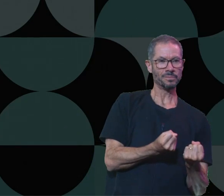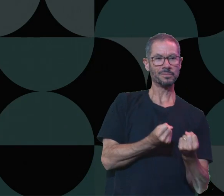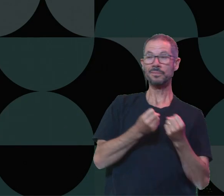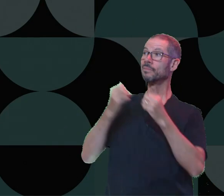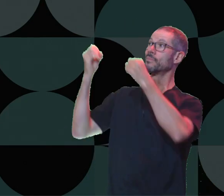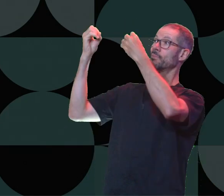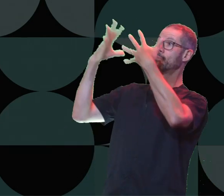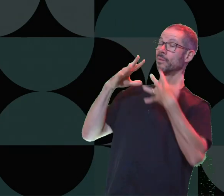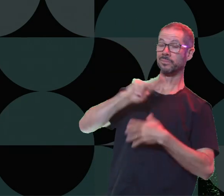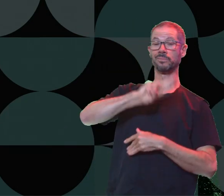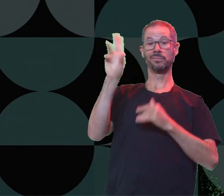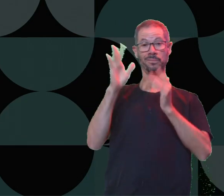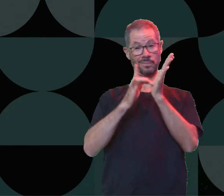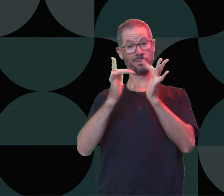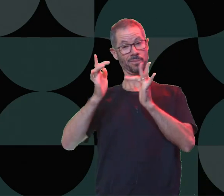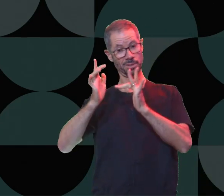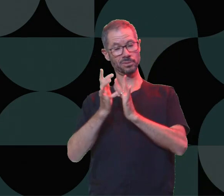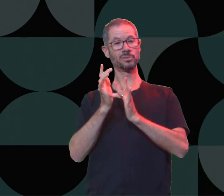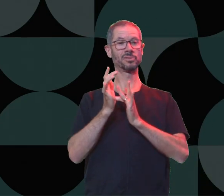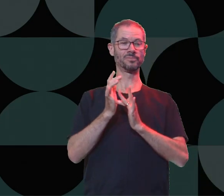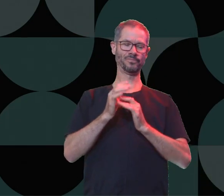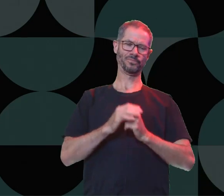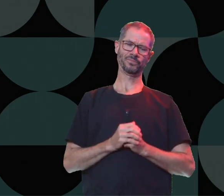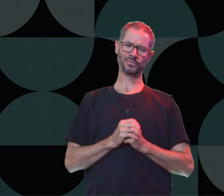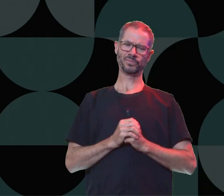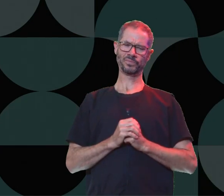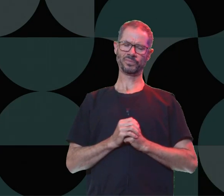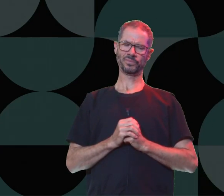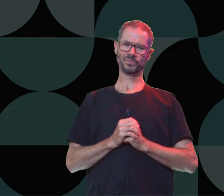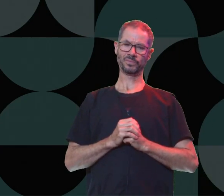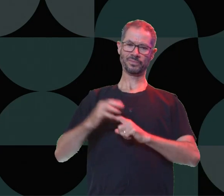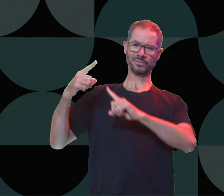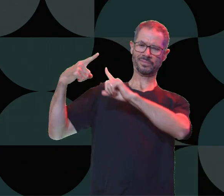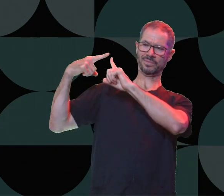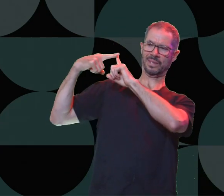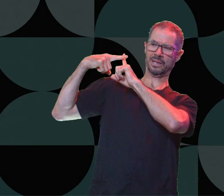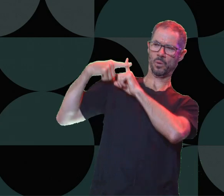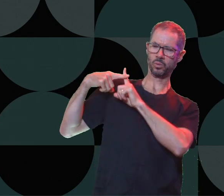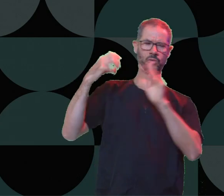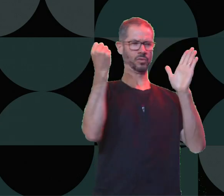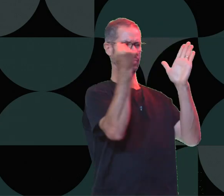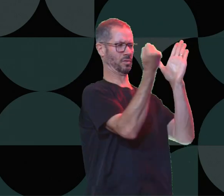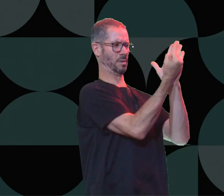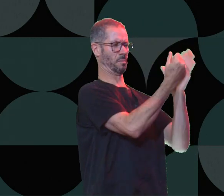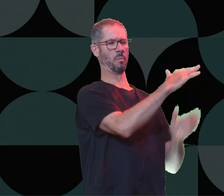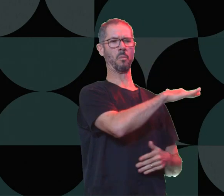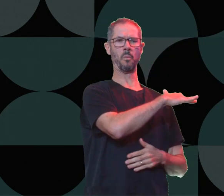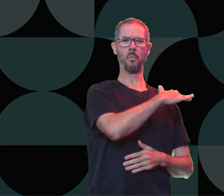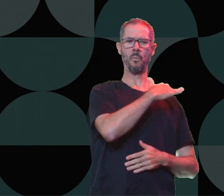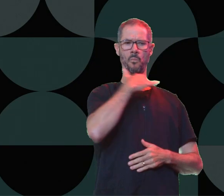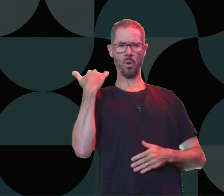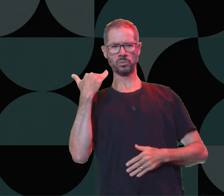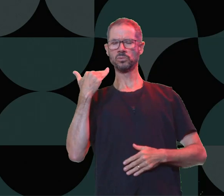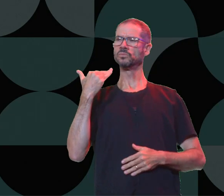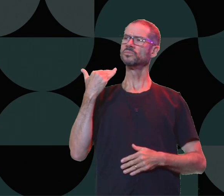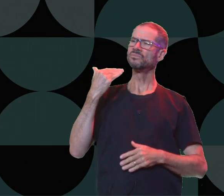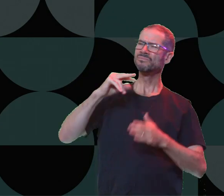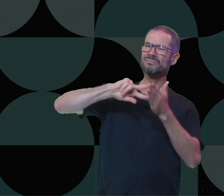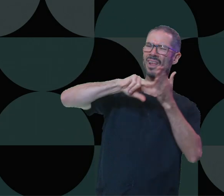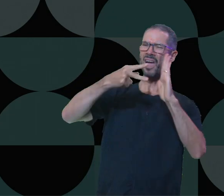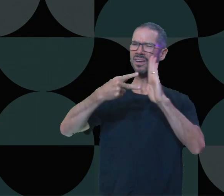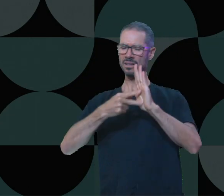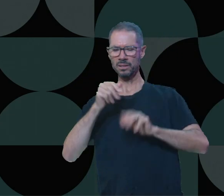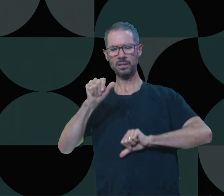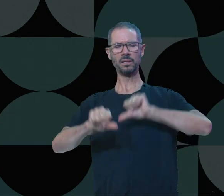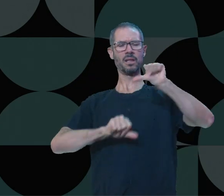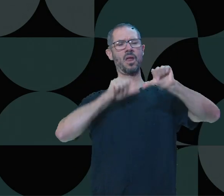bênção em nome de Jesus. Afinal de contas, a cruz, que é um símbolo de morte, o Senhor ressignifica e transforma